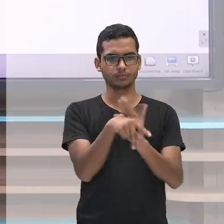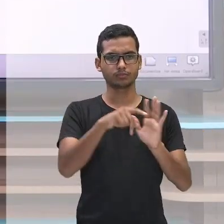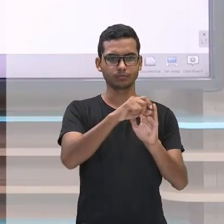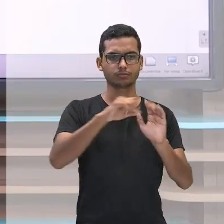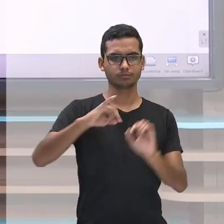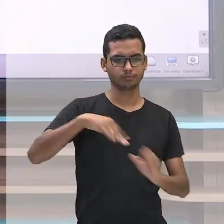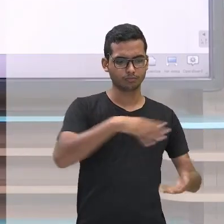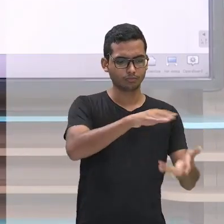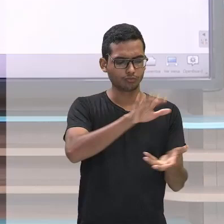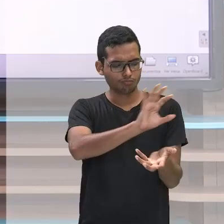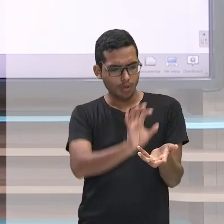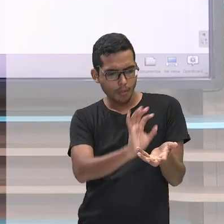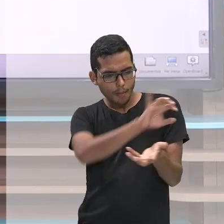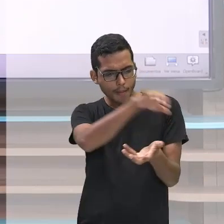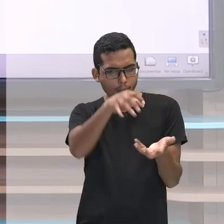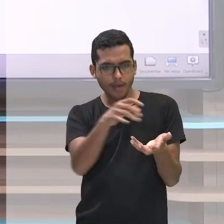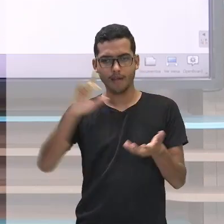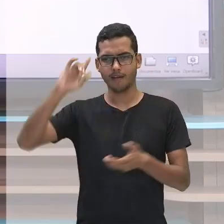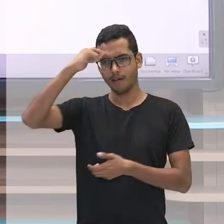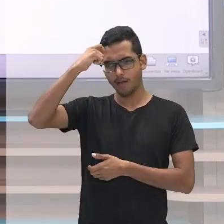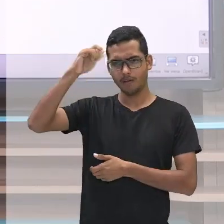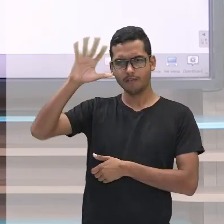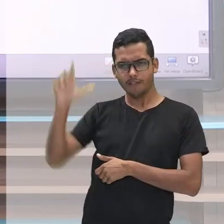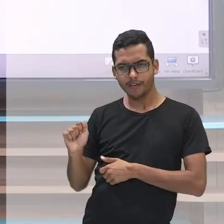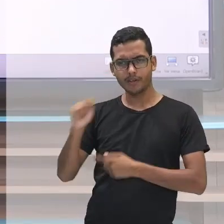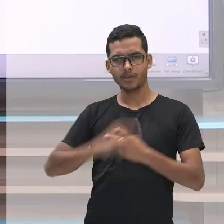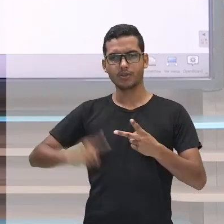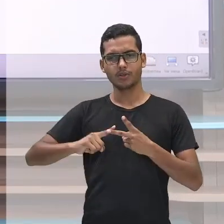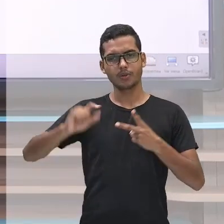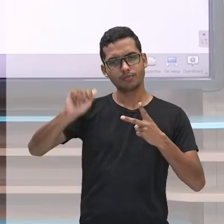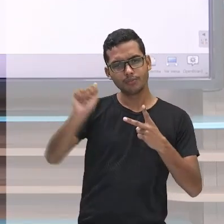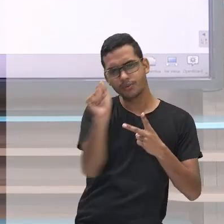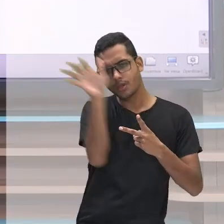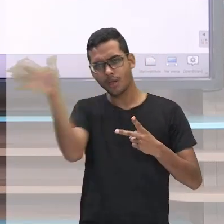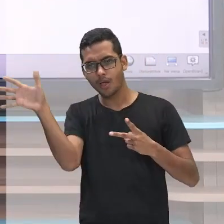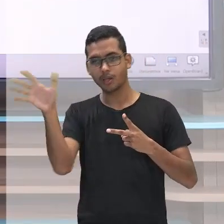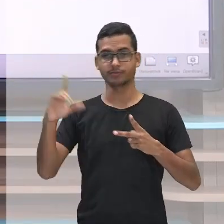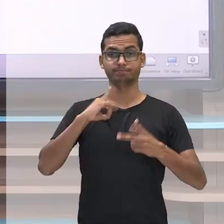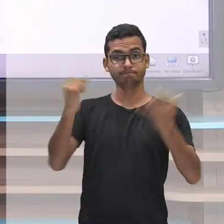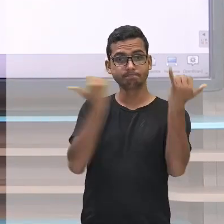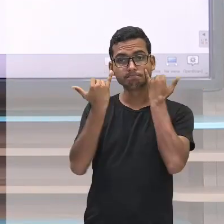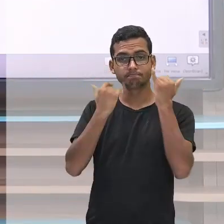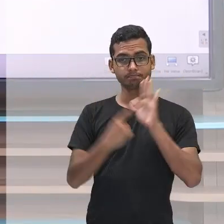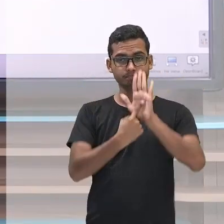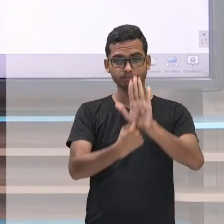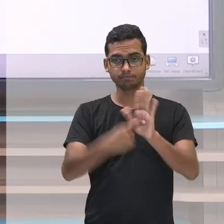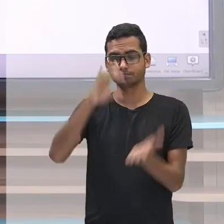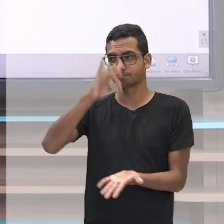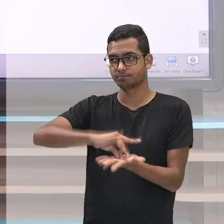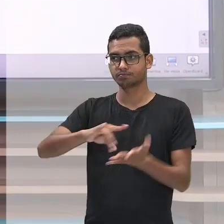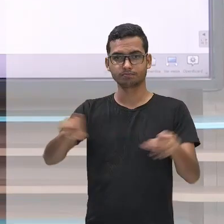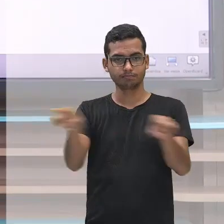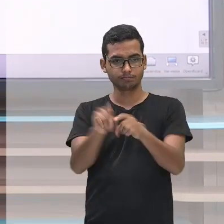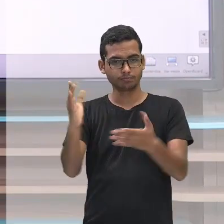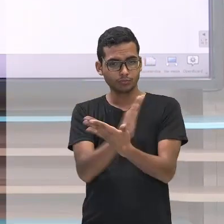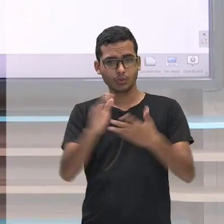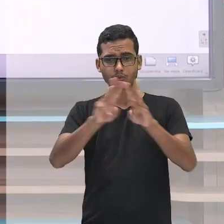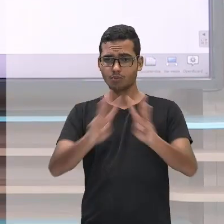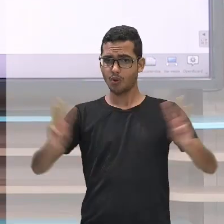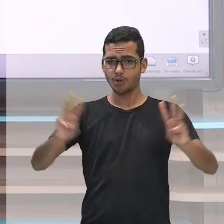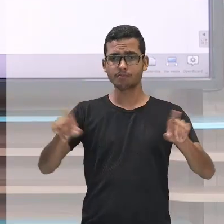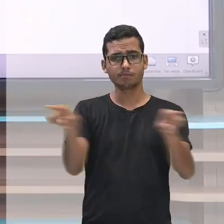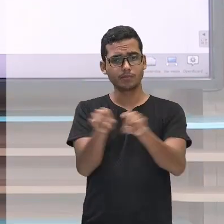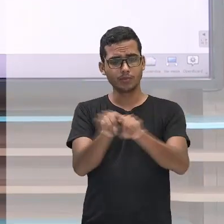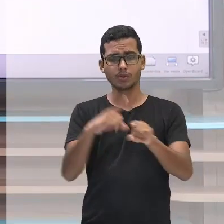continente asiático. E aí a gente tem essas informações disponibilizadas, tá bom? Em alguns sites, mas